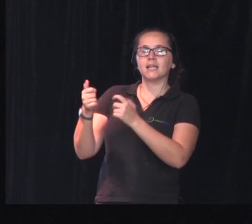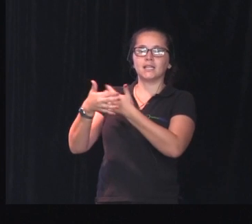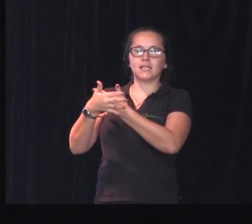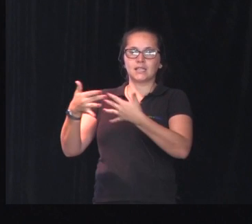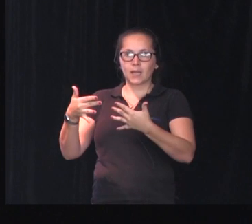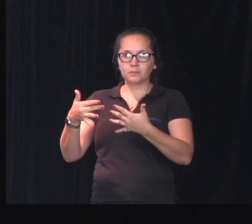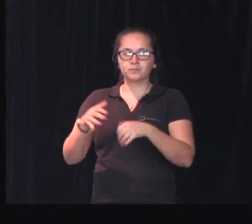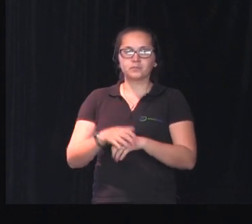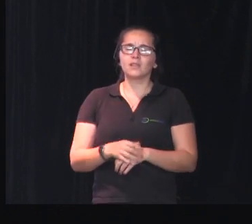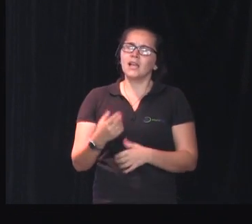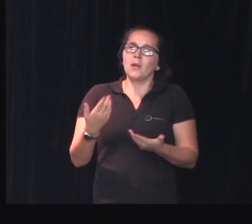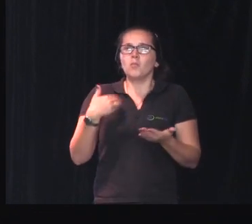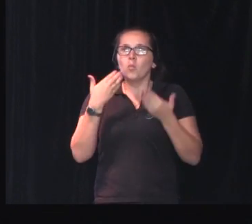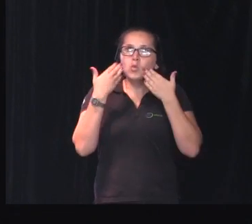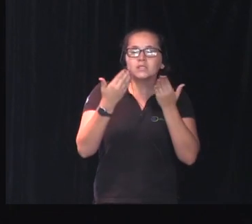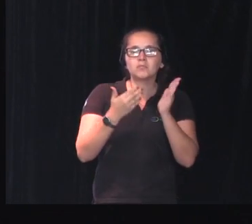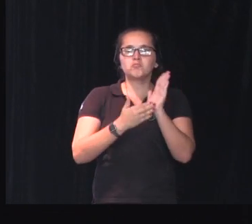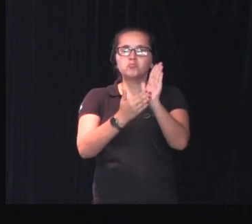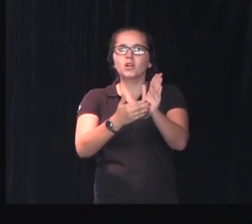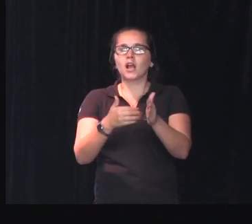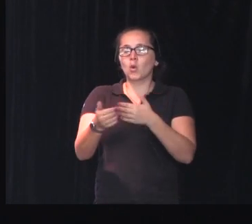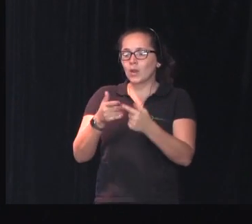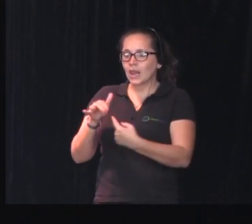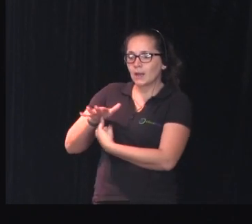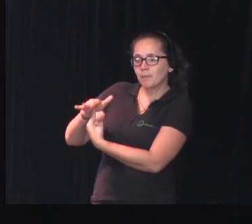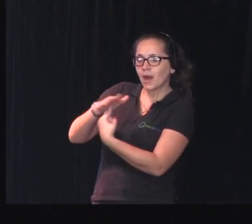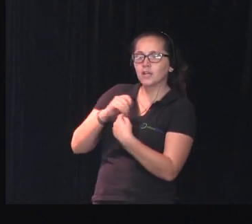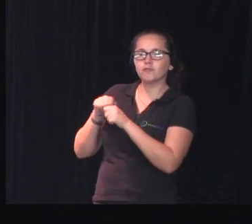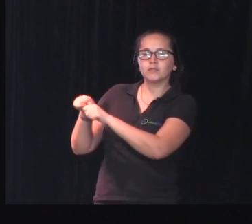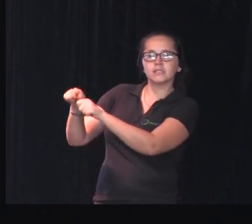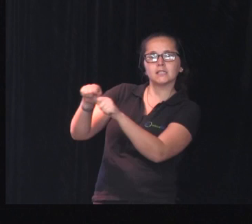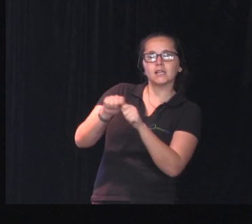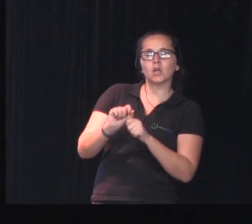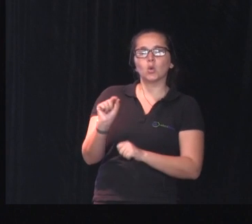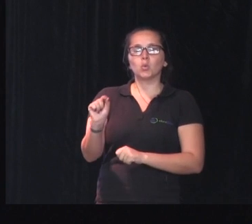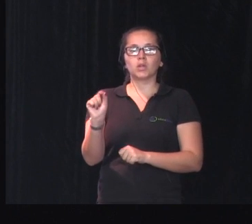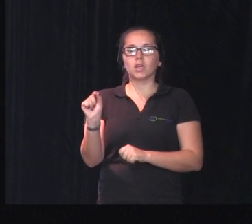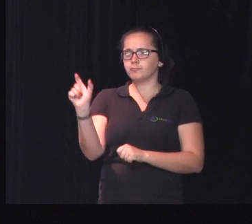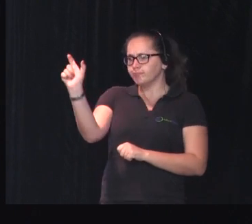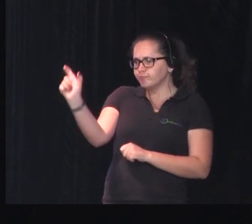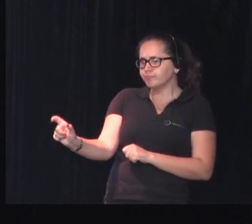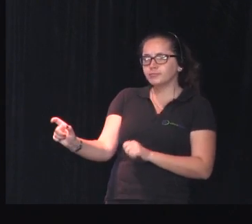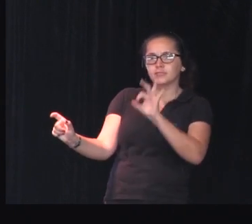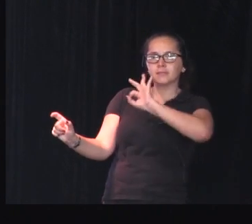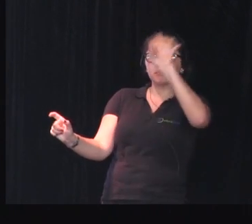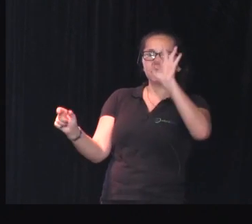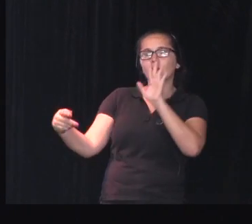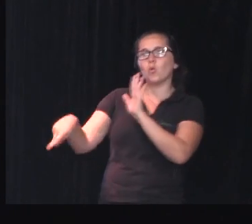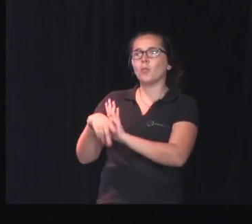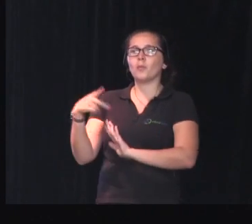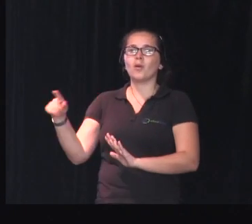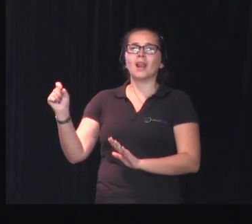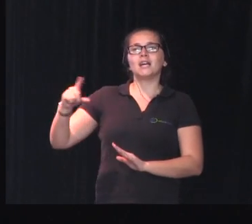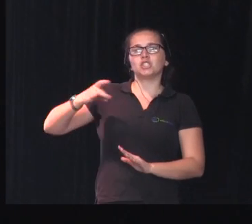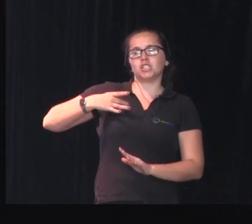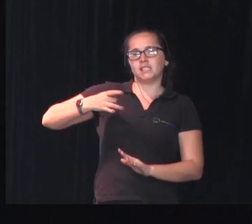cidadania. Propõe de alguma maneira fazer alguma coisa num parque que é emblemático